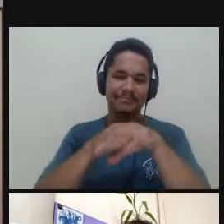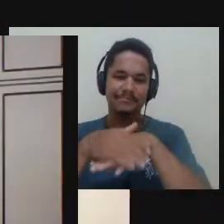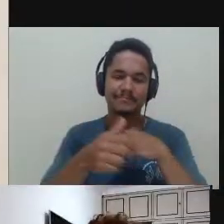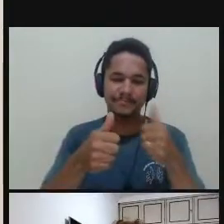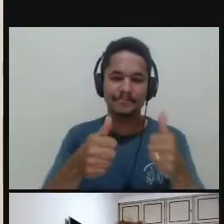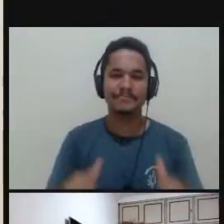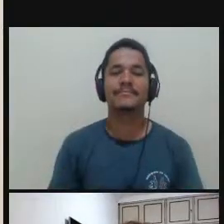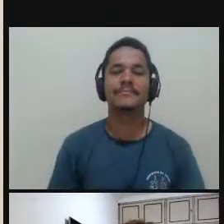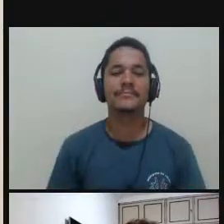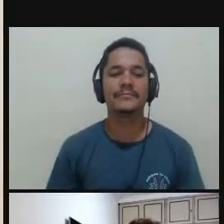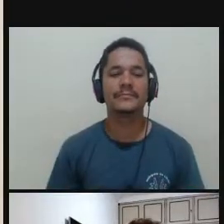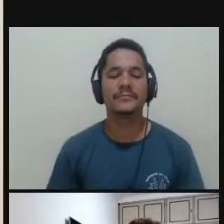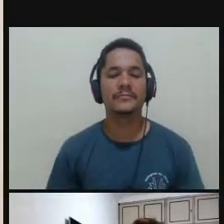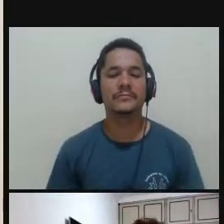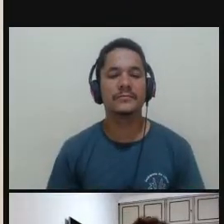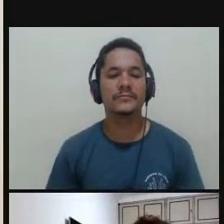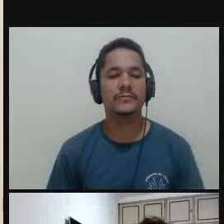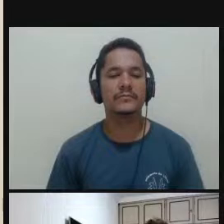tchau.